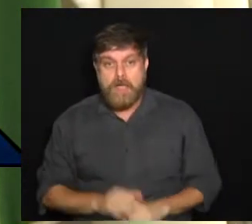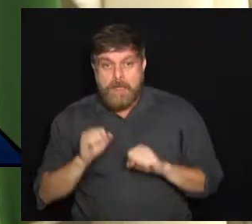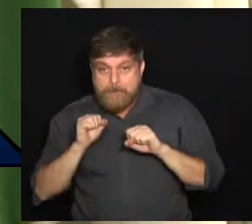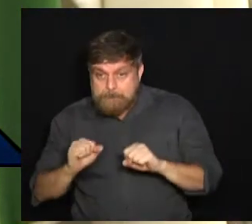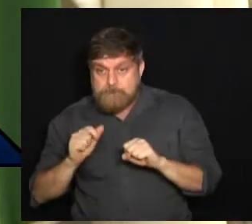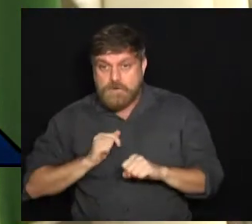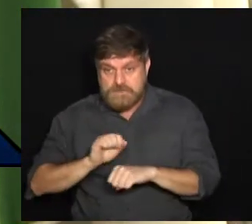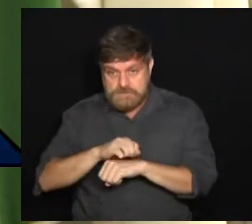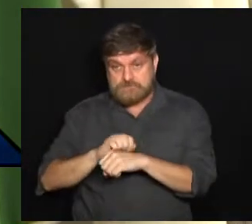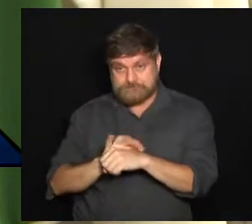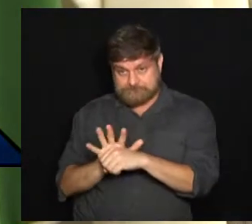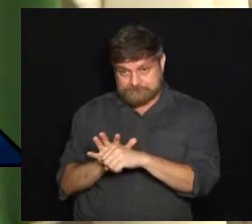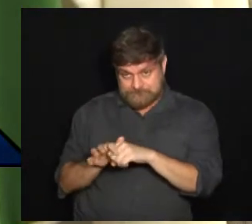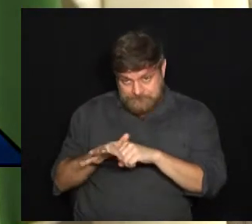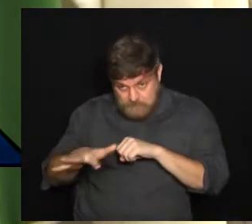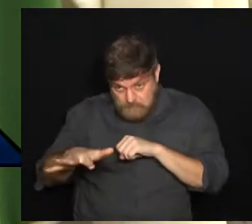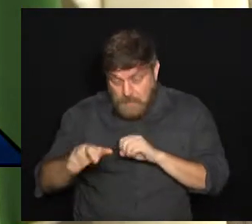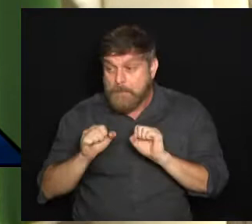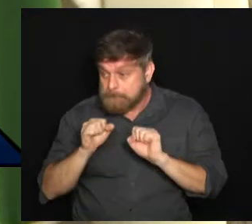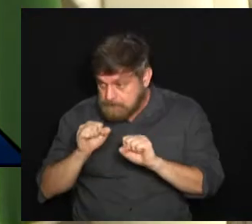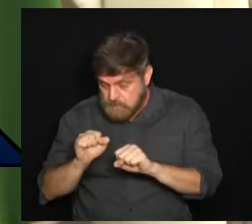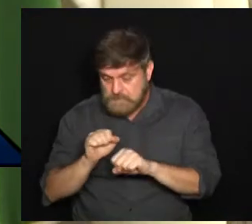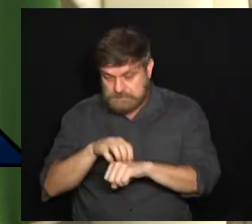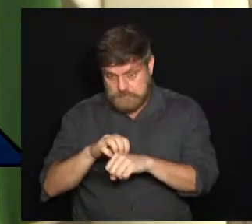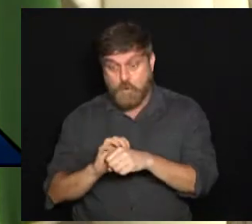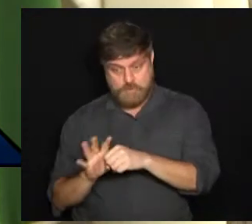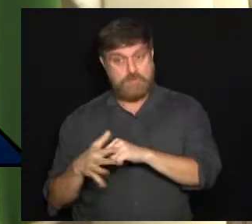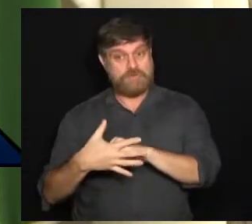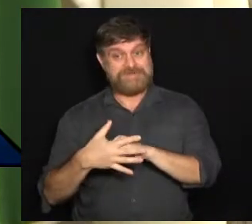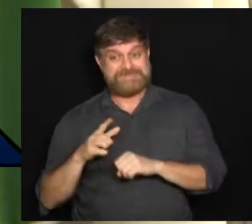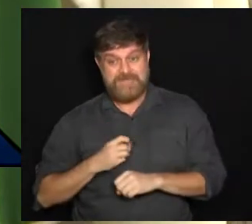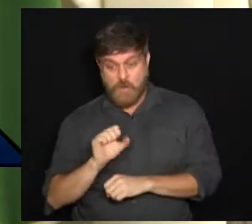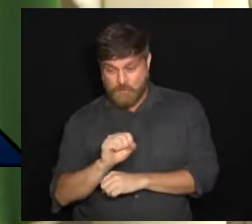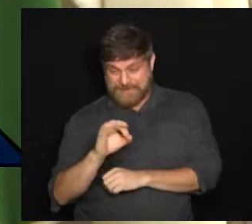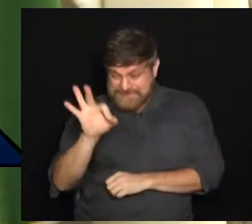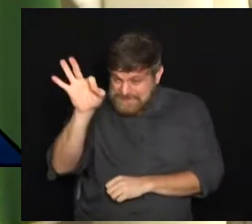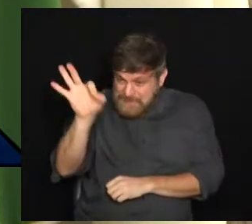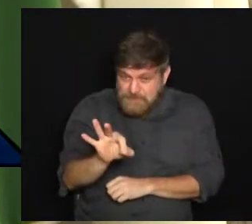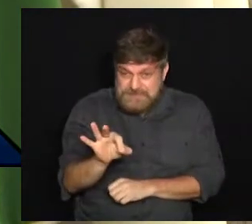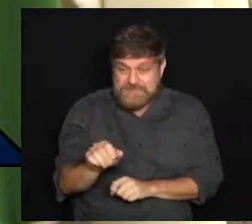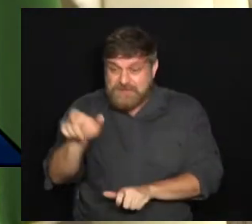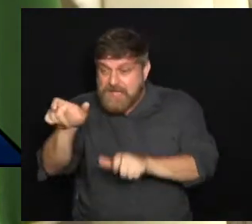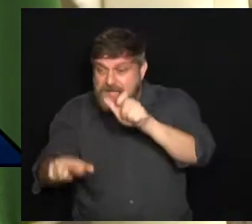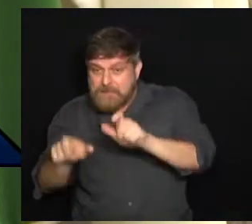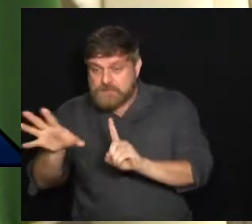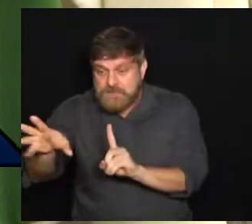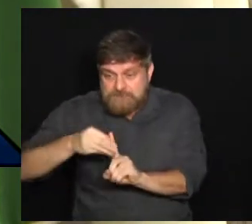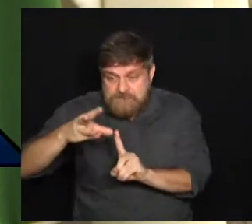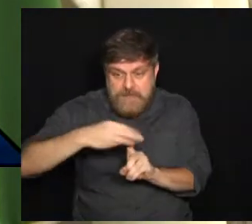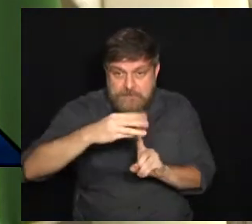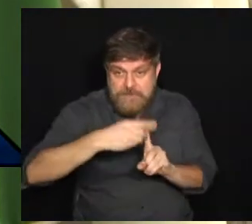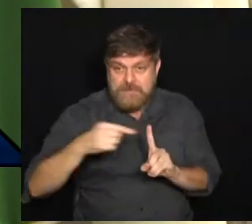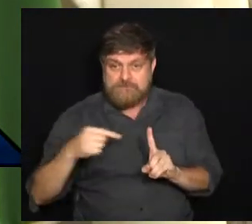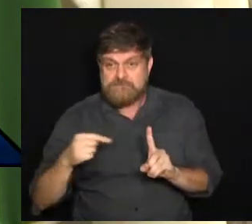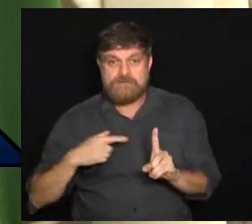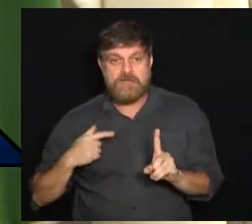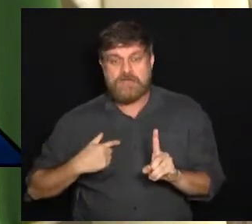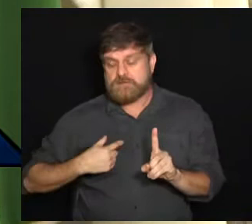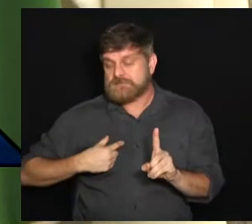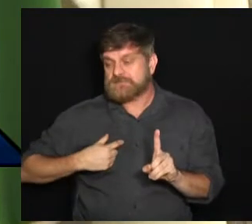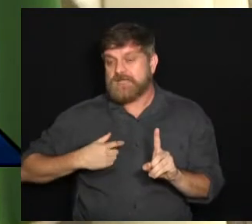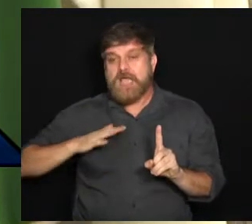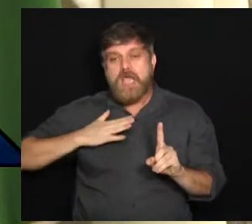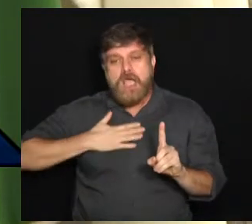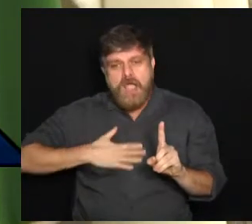ser coronavírus. Pode ser coronavírus, é legal falar isso. 80% dos quadros de coronavírus vai evoluir com quadros